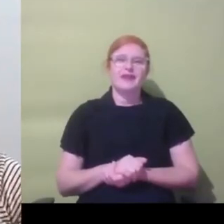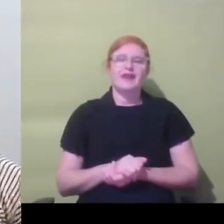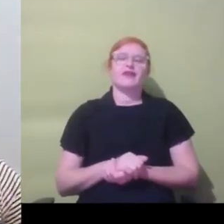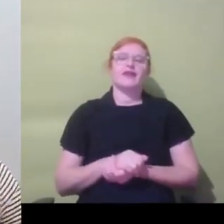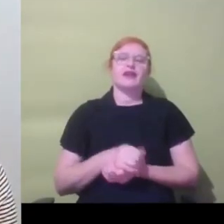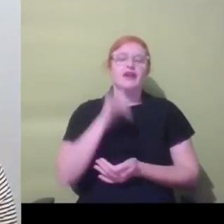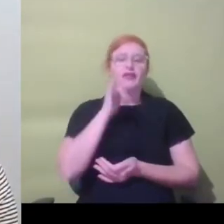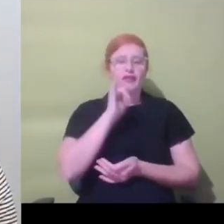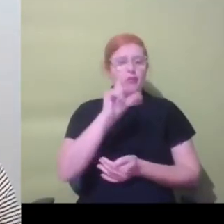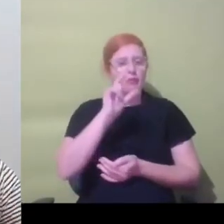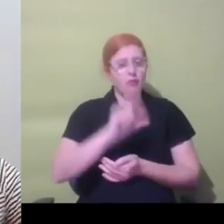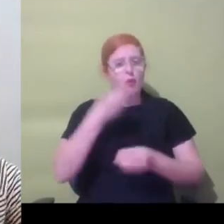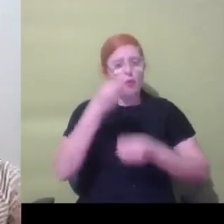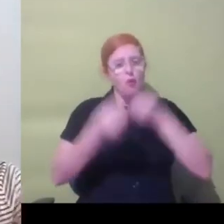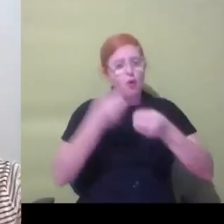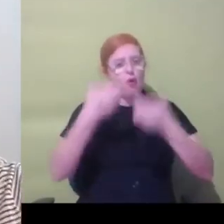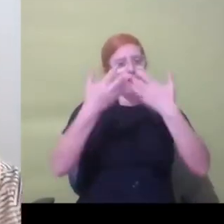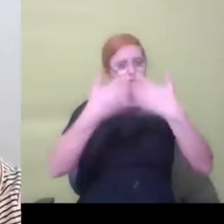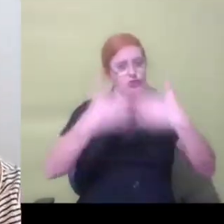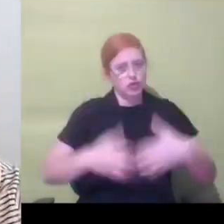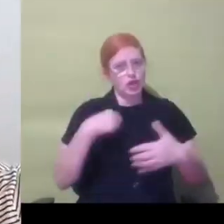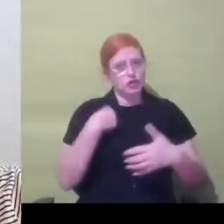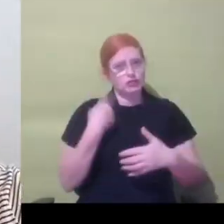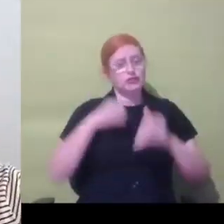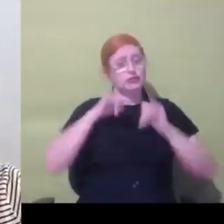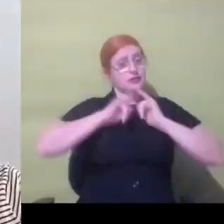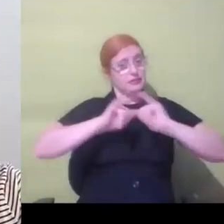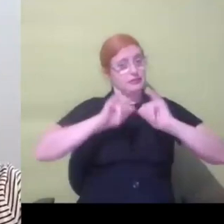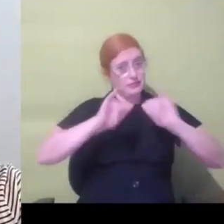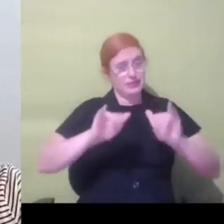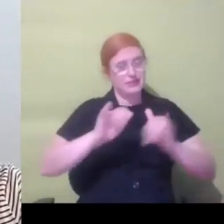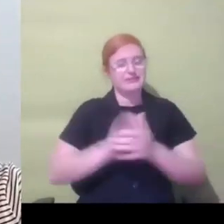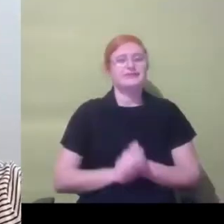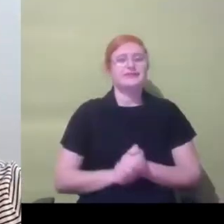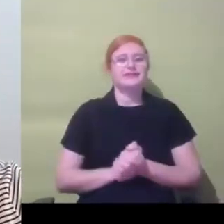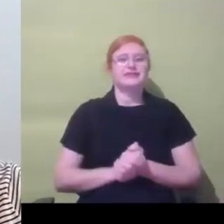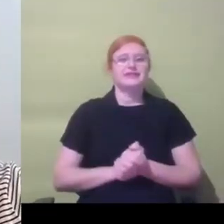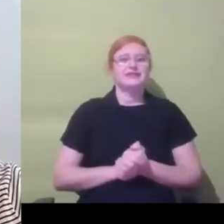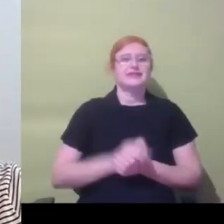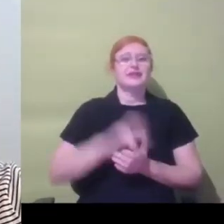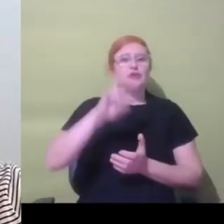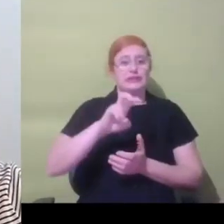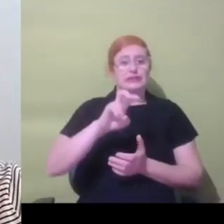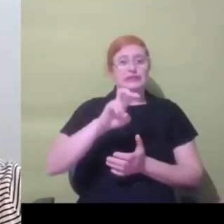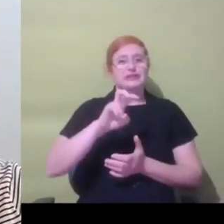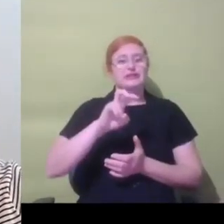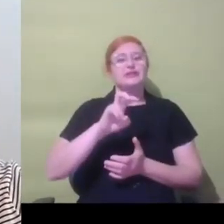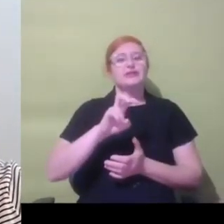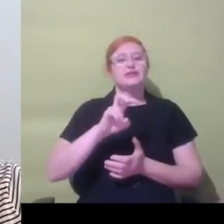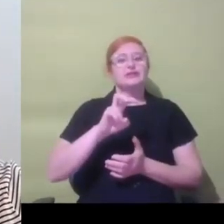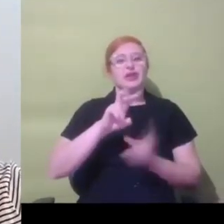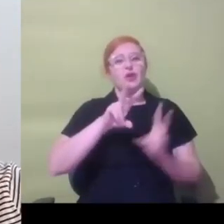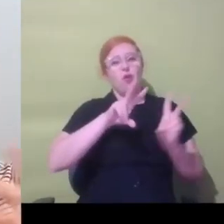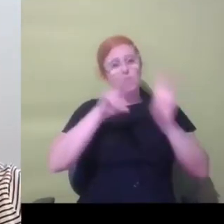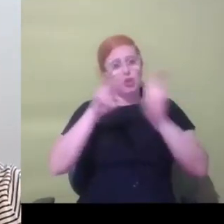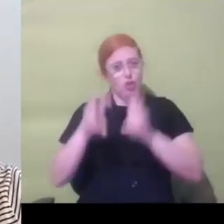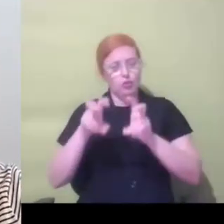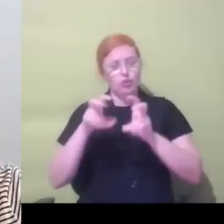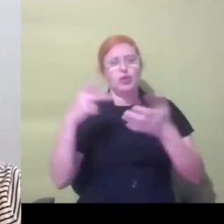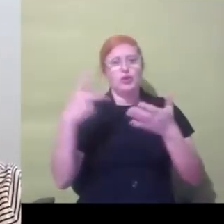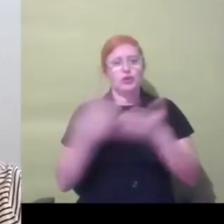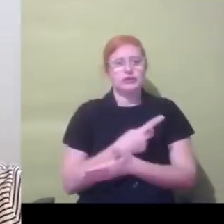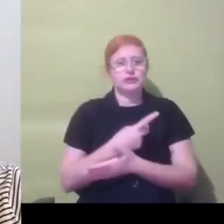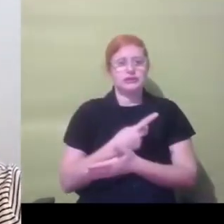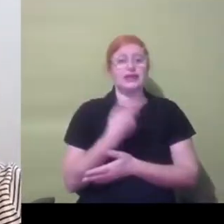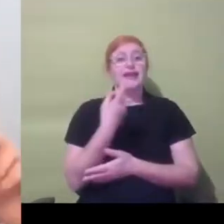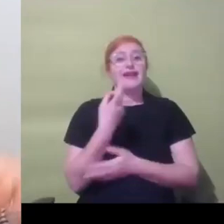Bibi contou um pouco para vocês como vai funcionar a nossa campanha. São 5 trilhas e elas vão acontecer